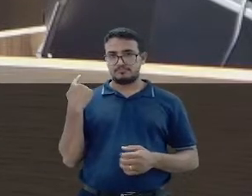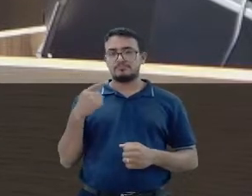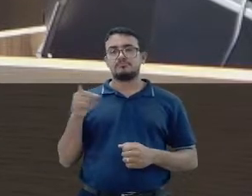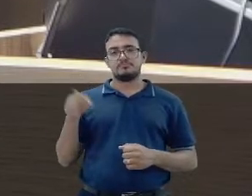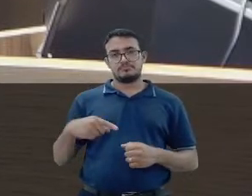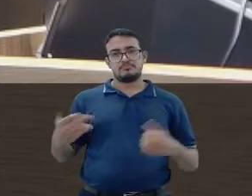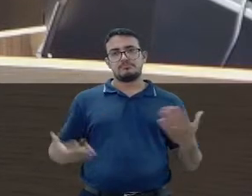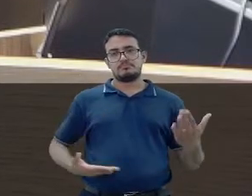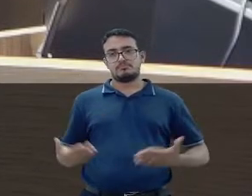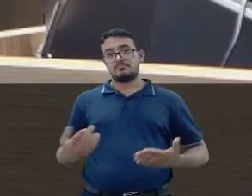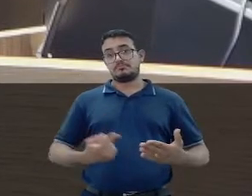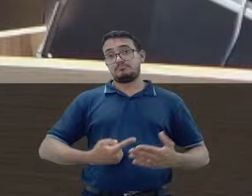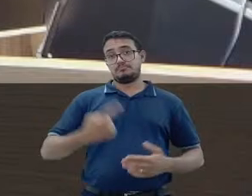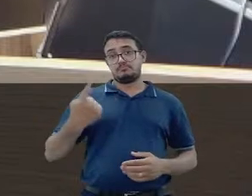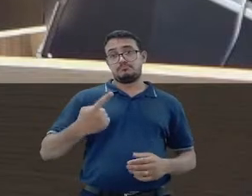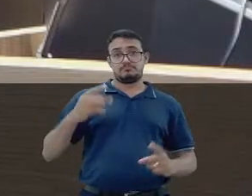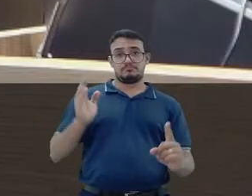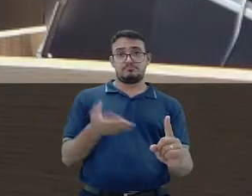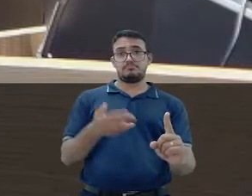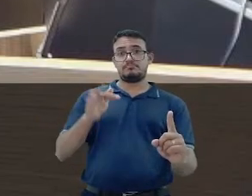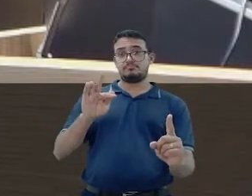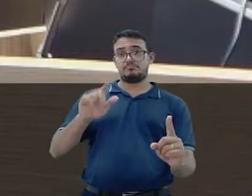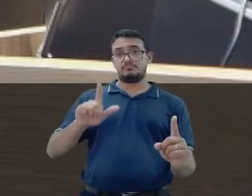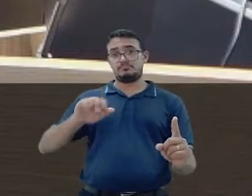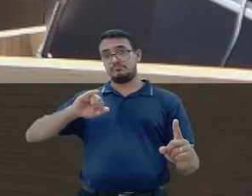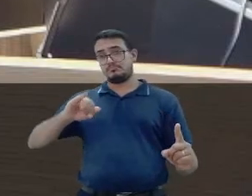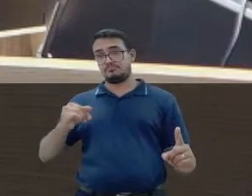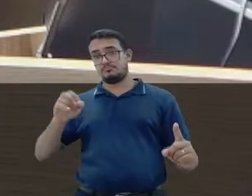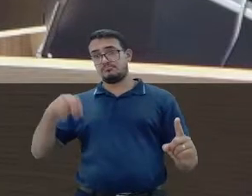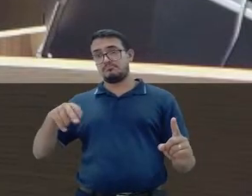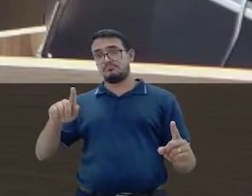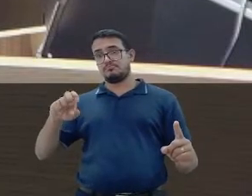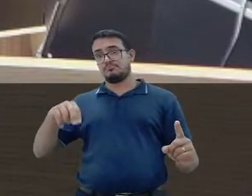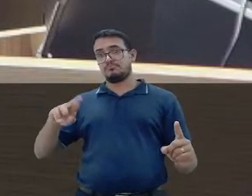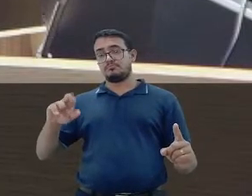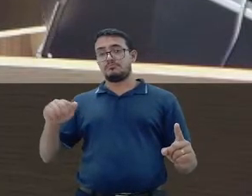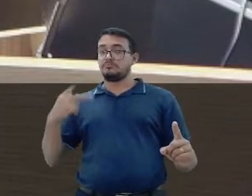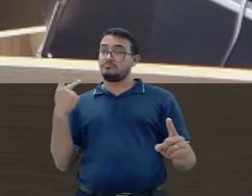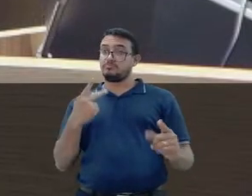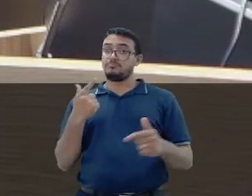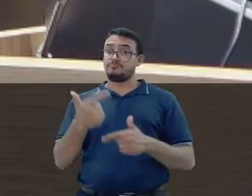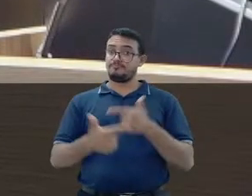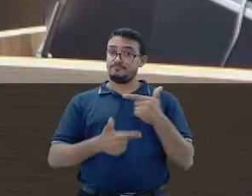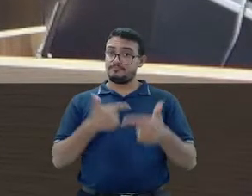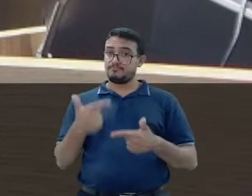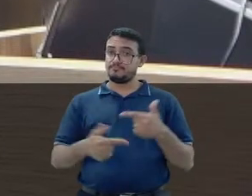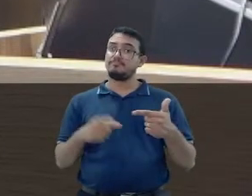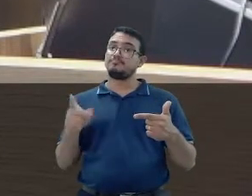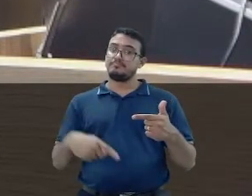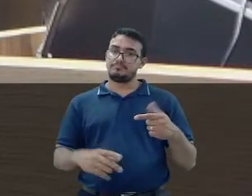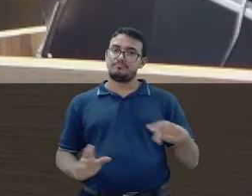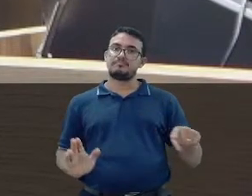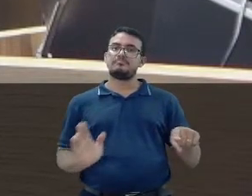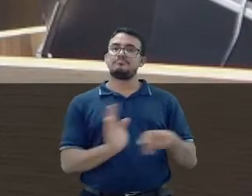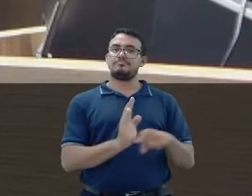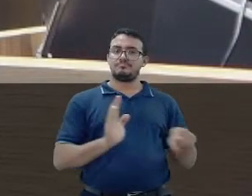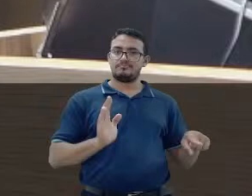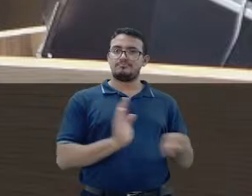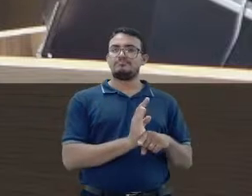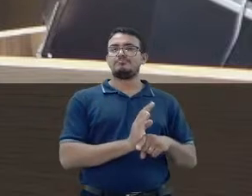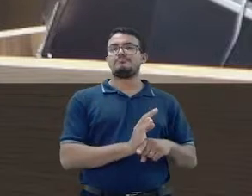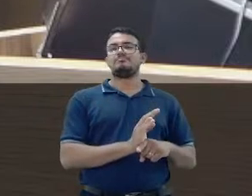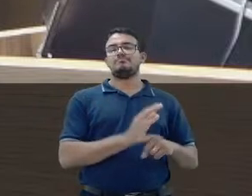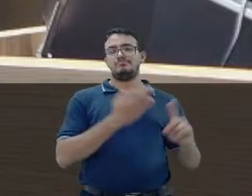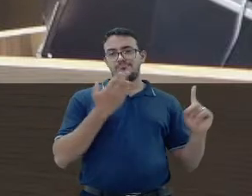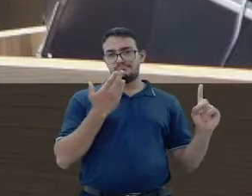prestadora, FLJ Engenharia, Eireli, sua força de trabalho foi em proveito da terceira reclamada tomadora de serviços, a